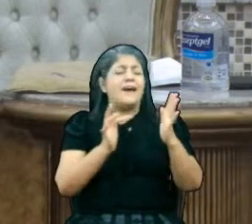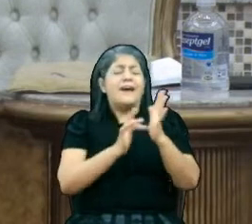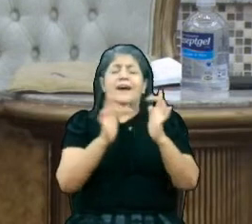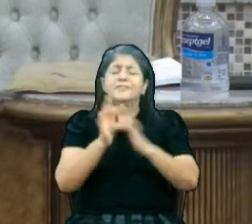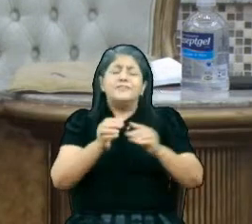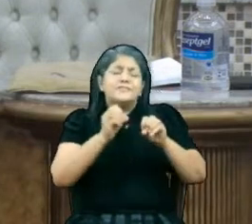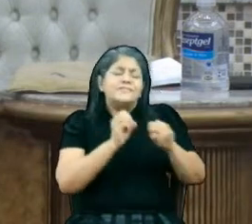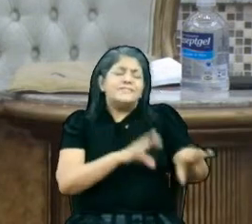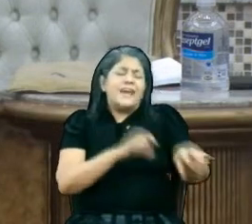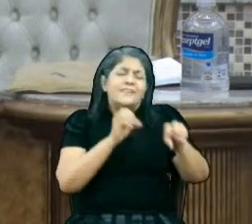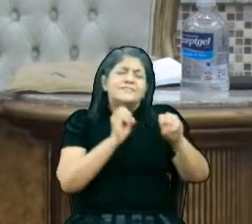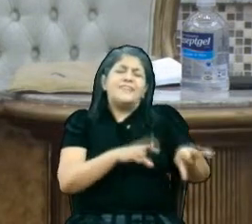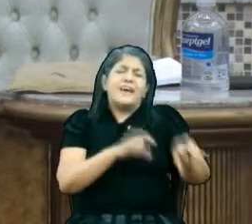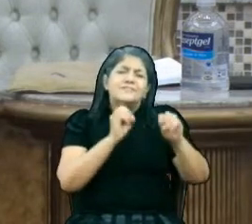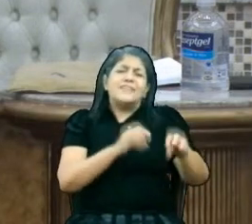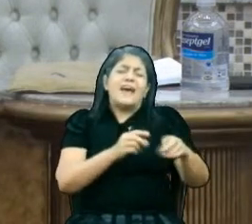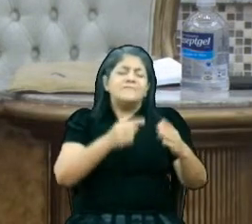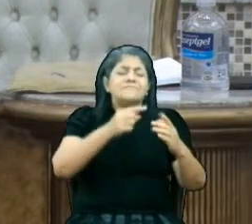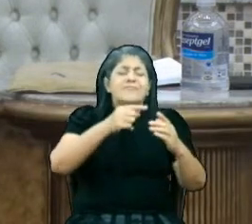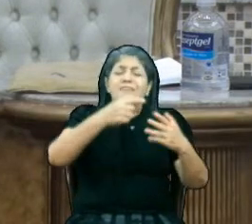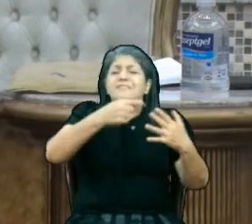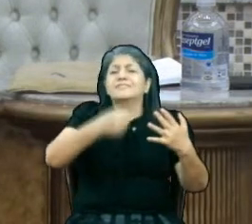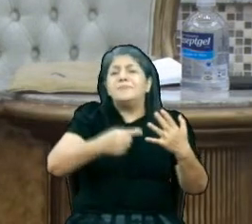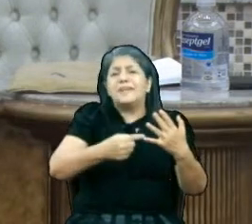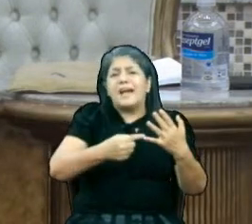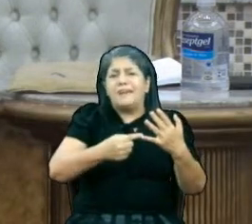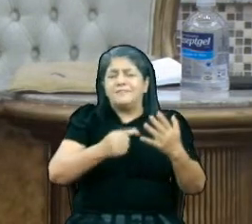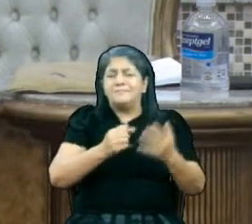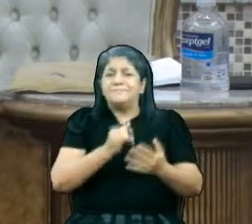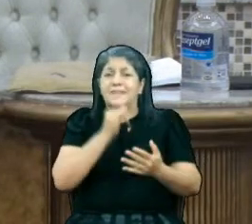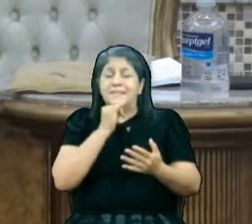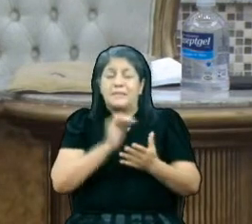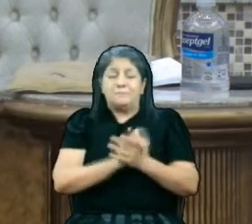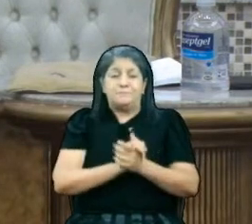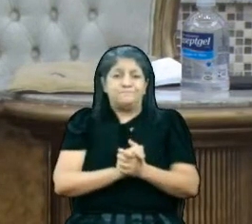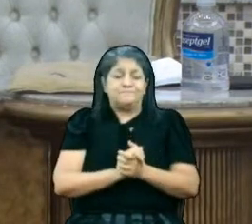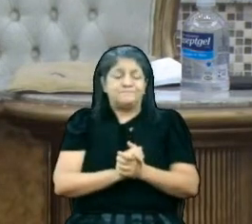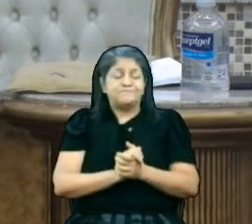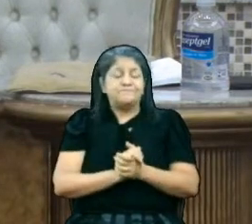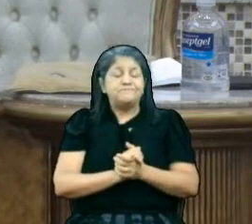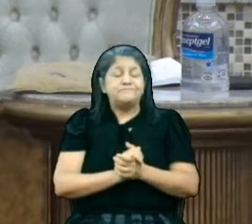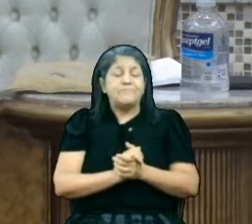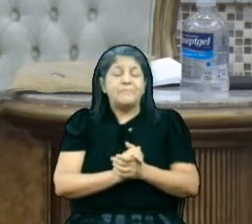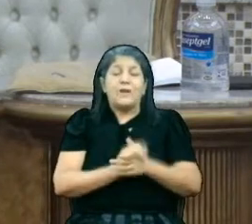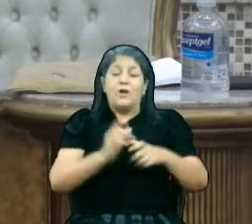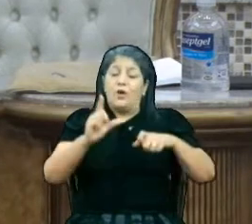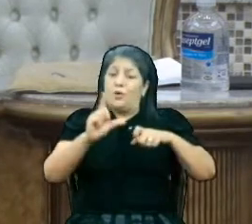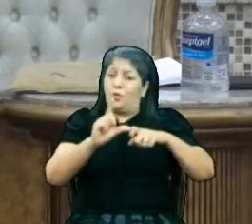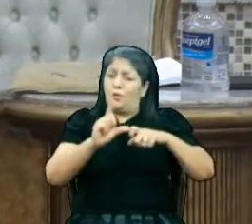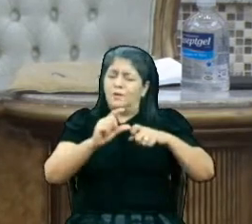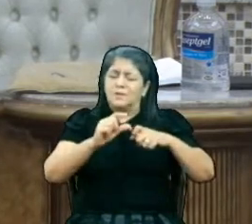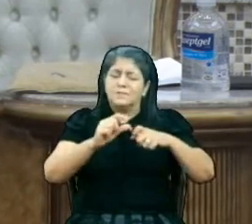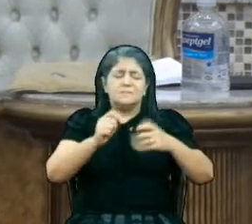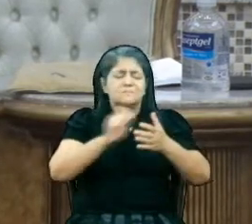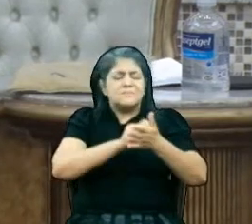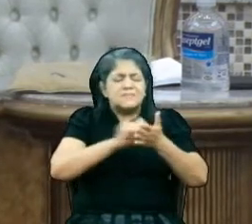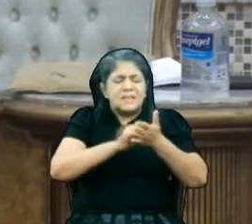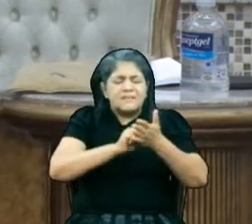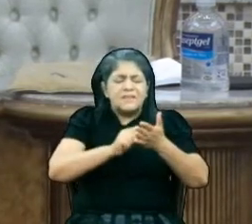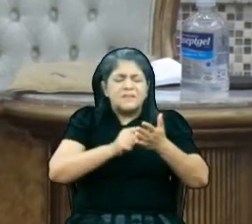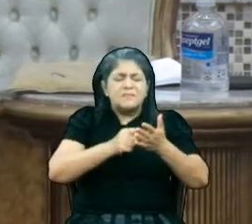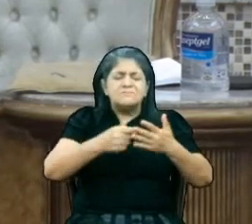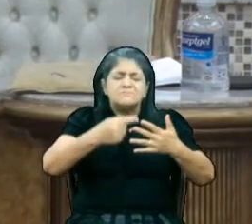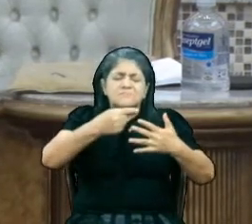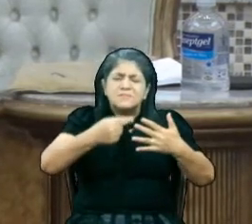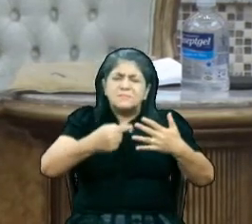Lucas pode ser considerado como os perdidos e achados da Bíblia